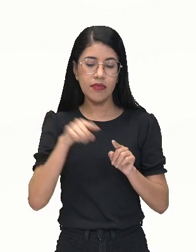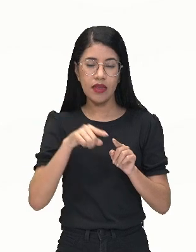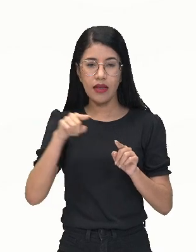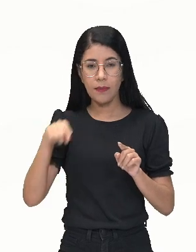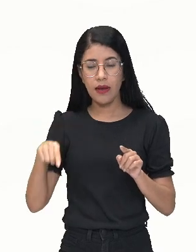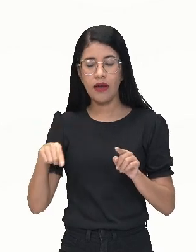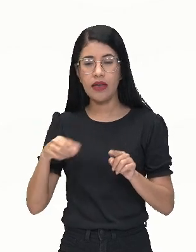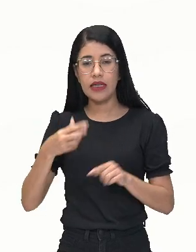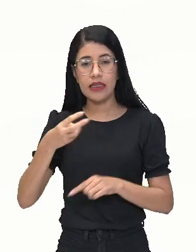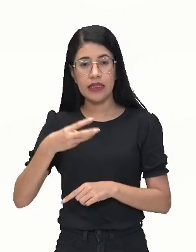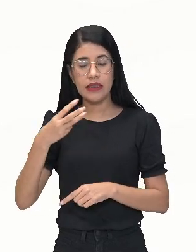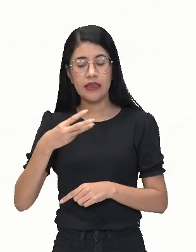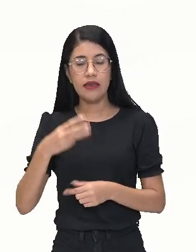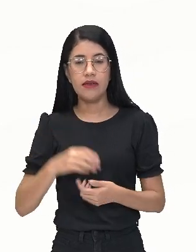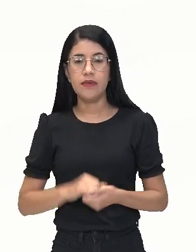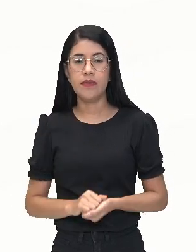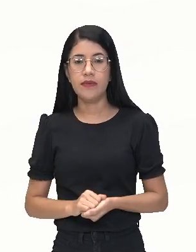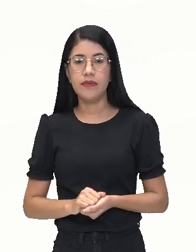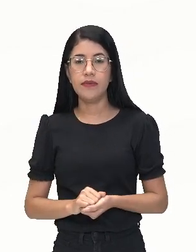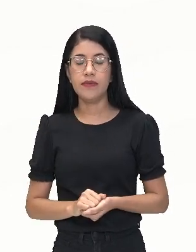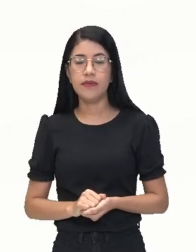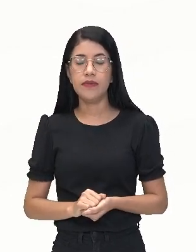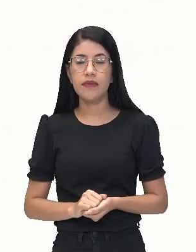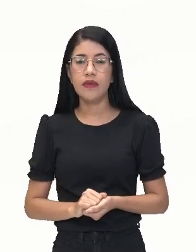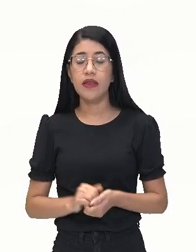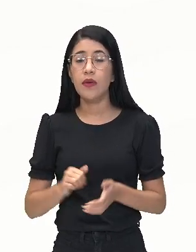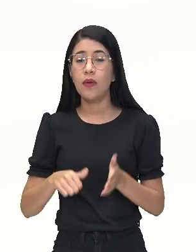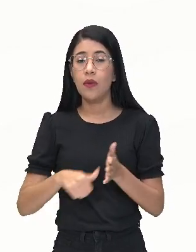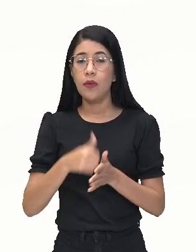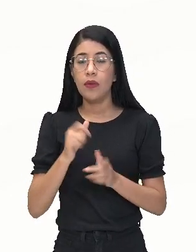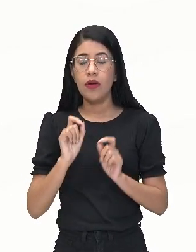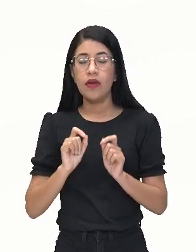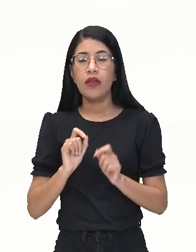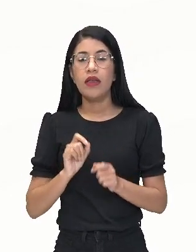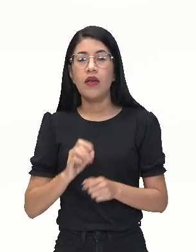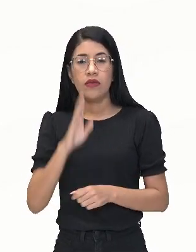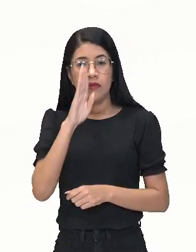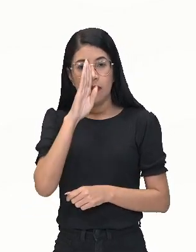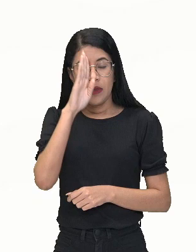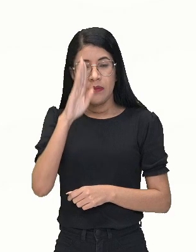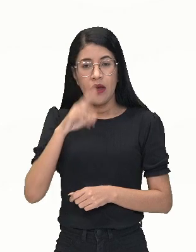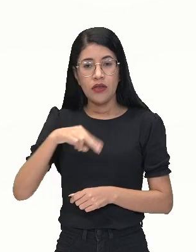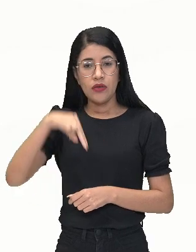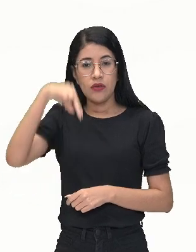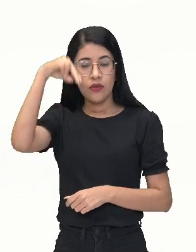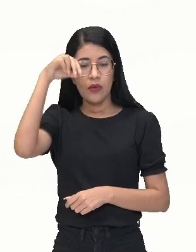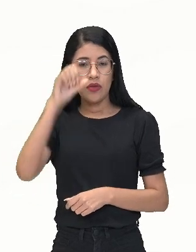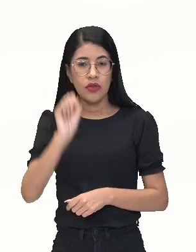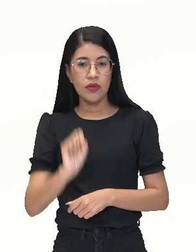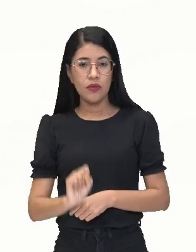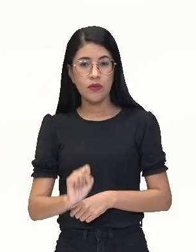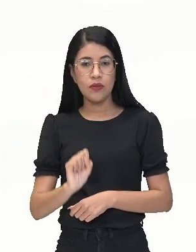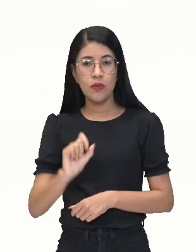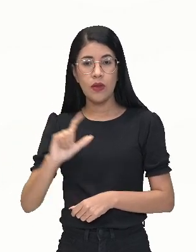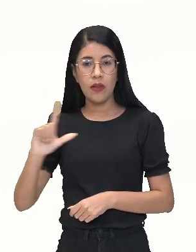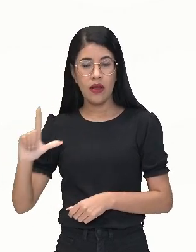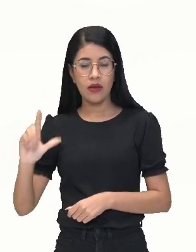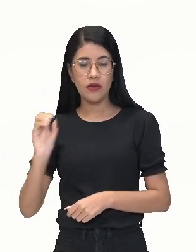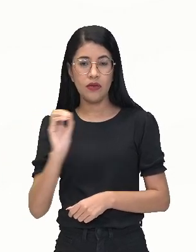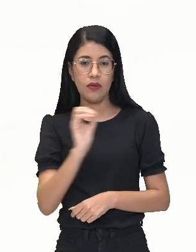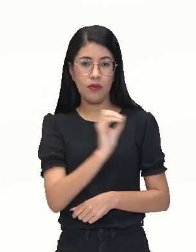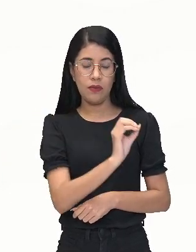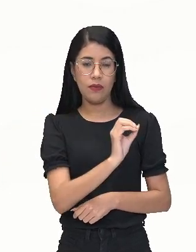os terciários, tá? Então, os primários são os principais, são norte, sul, leste, oeste.